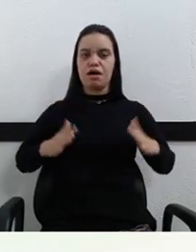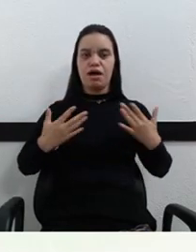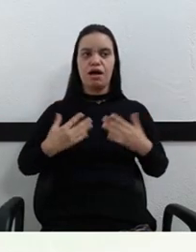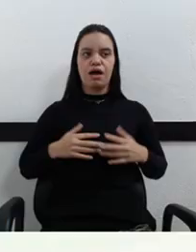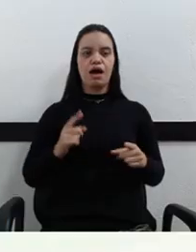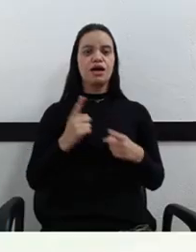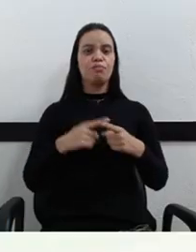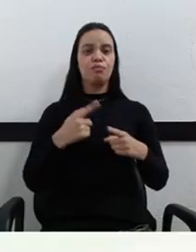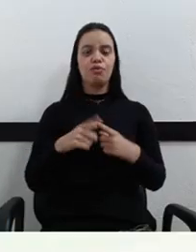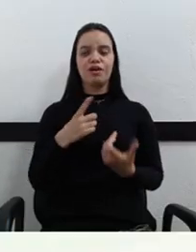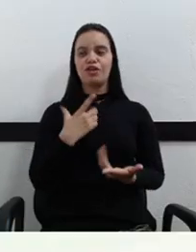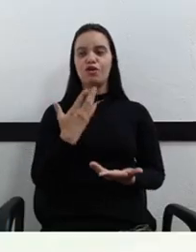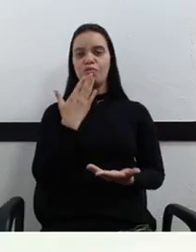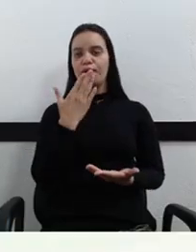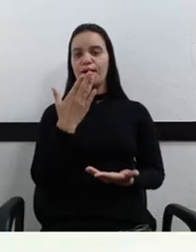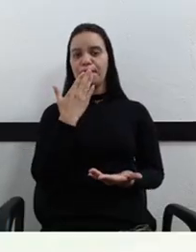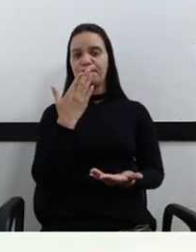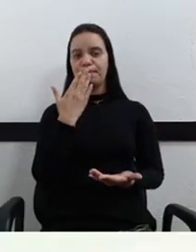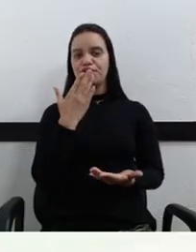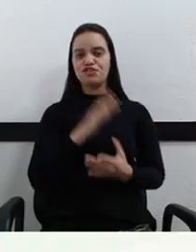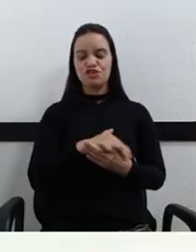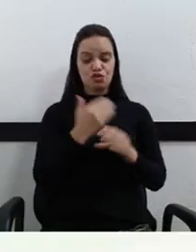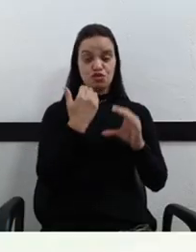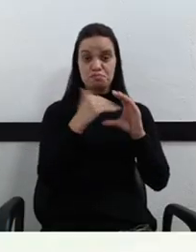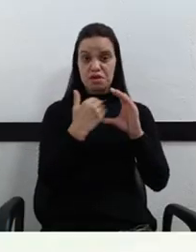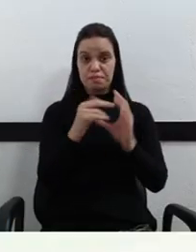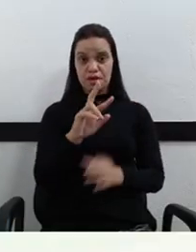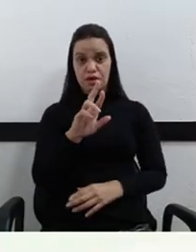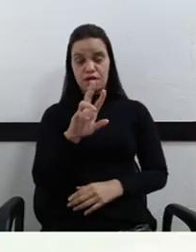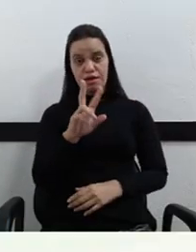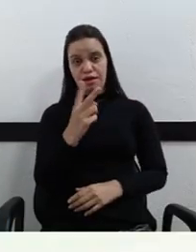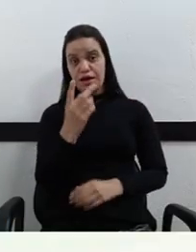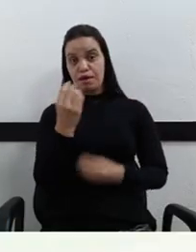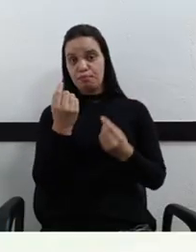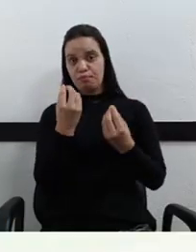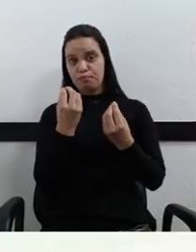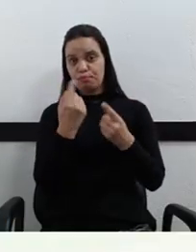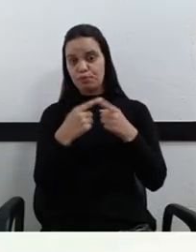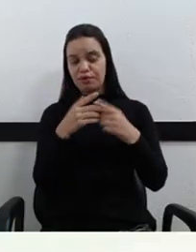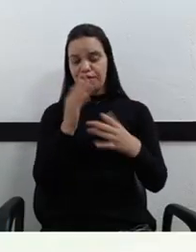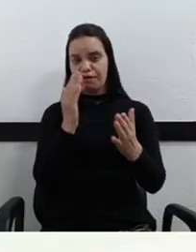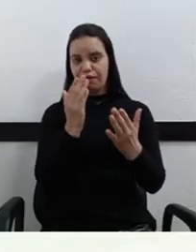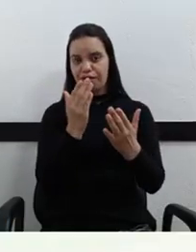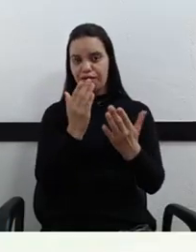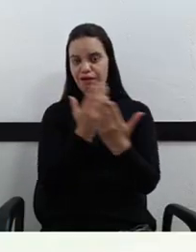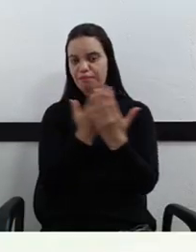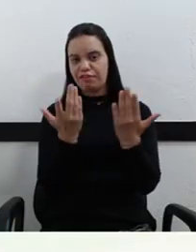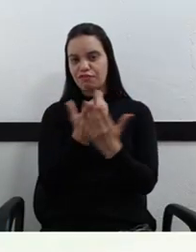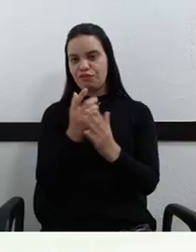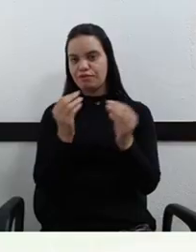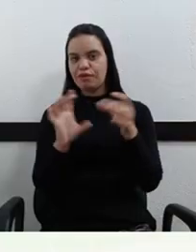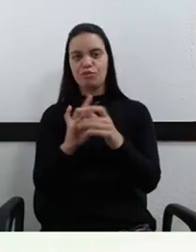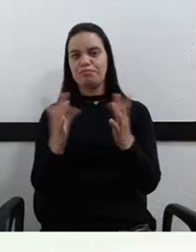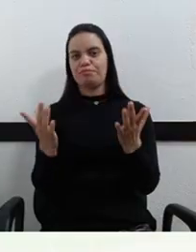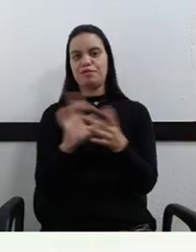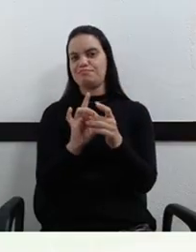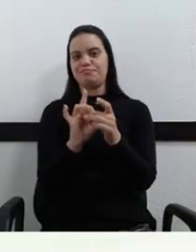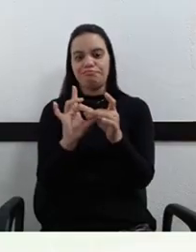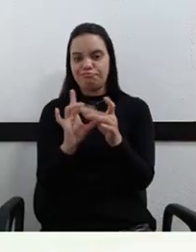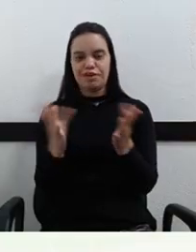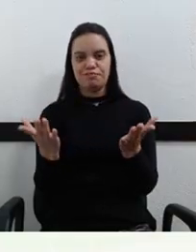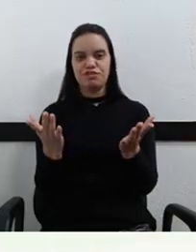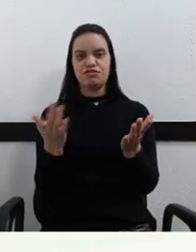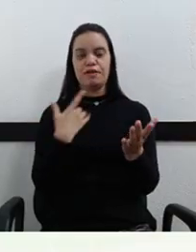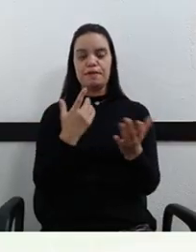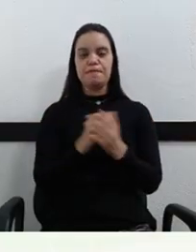sem fazer o pedido diretamente por e-mail para o DRH, porque o sistema não permite. Então, me parece que essa limitação que o sistema